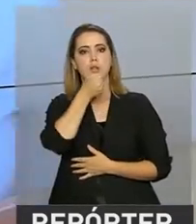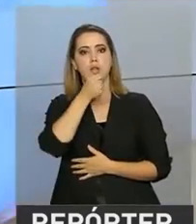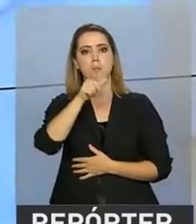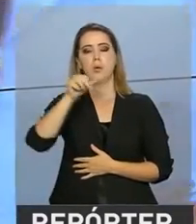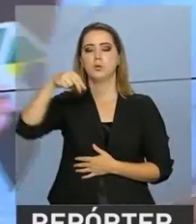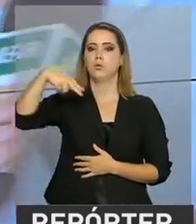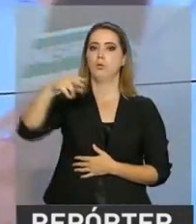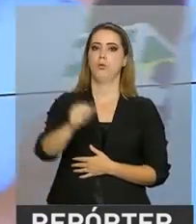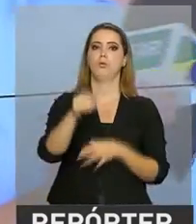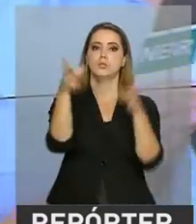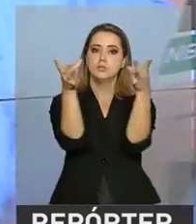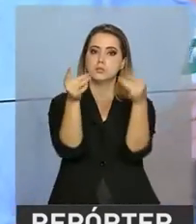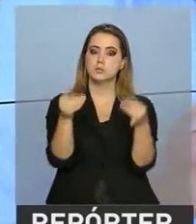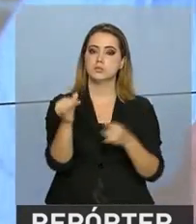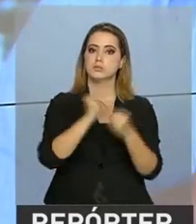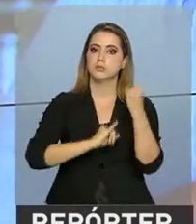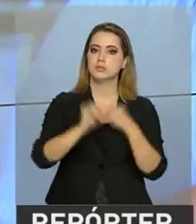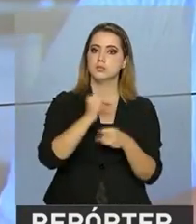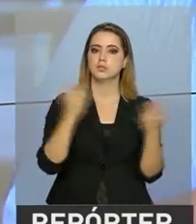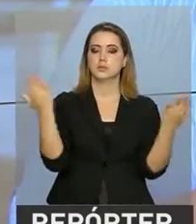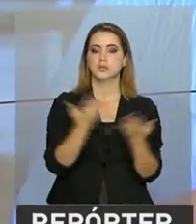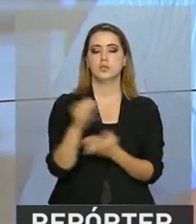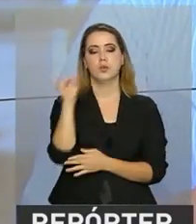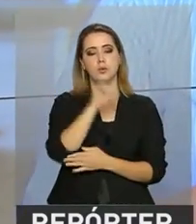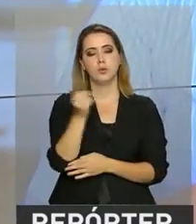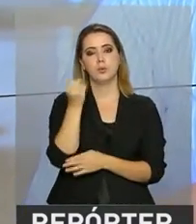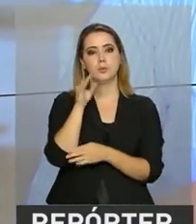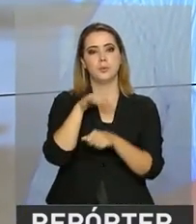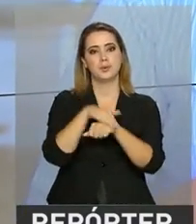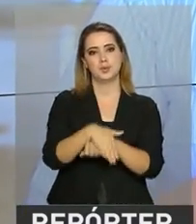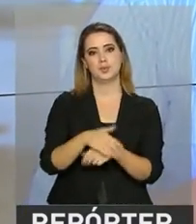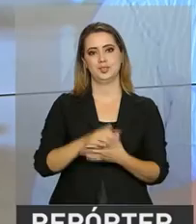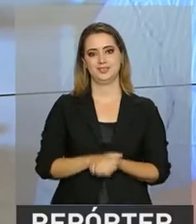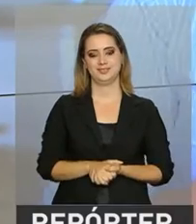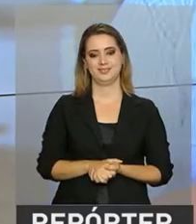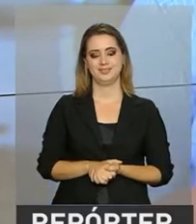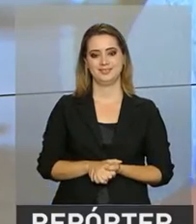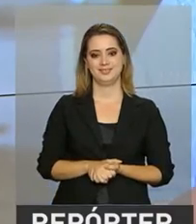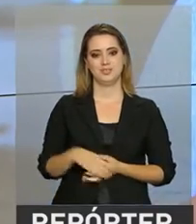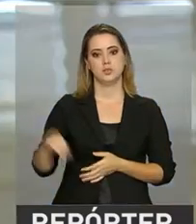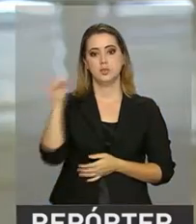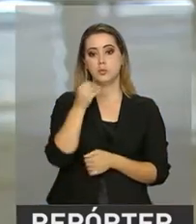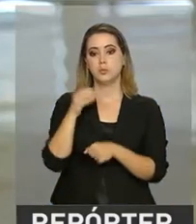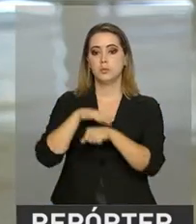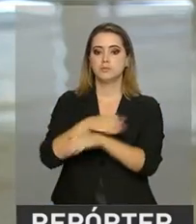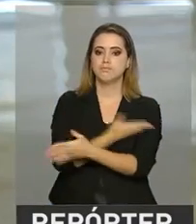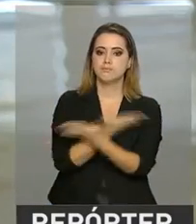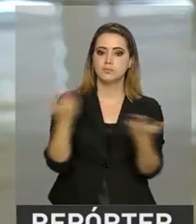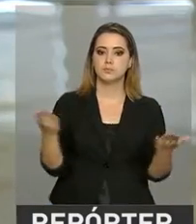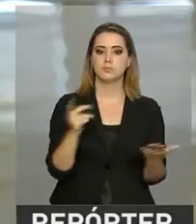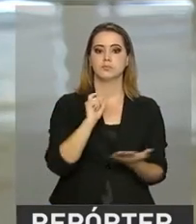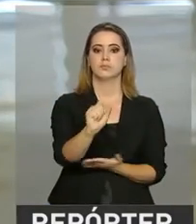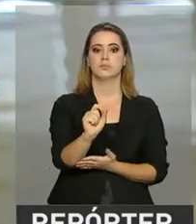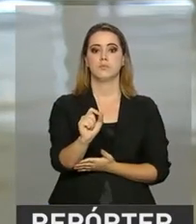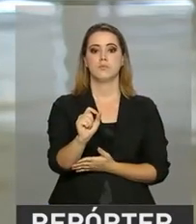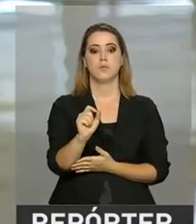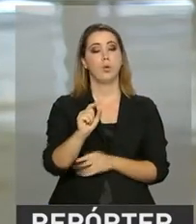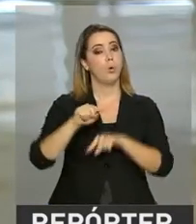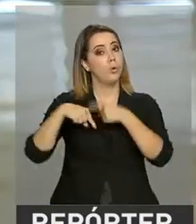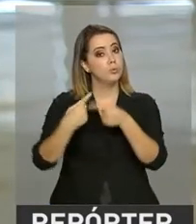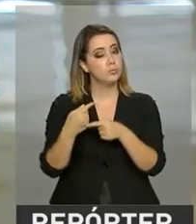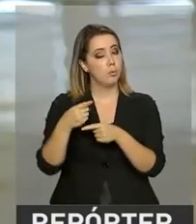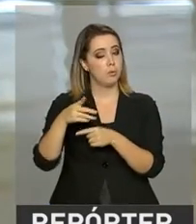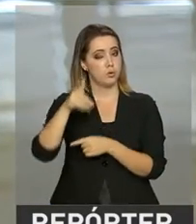cara empenho os detalhes sobre esse assunto pra gente o lagoano boa noite o ala roberto boa noite e boa noite a todos nos próximos